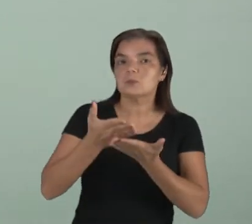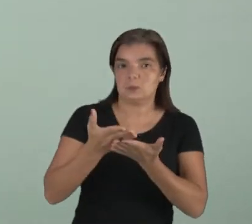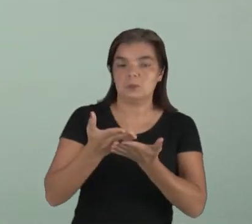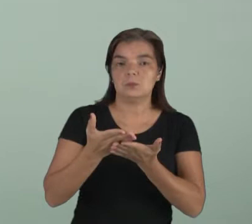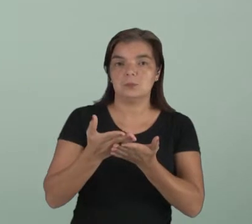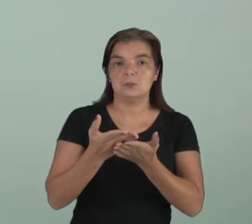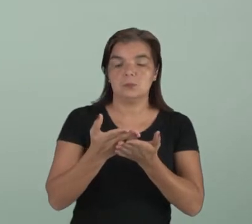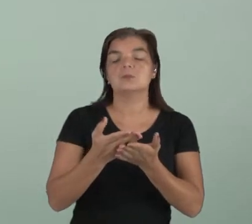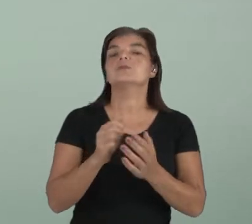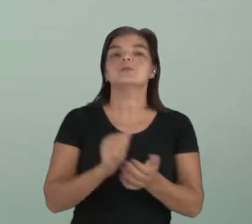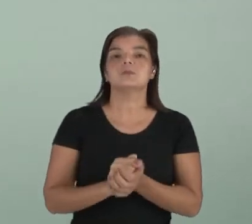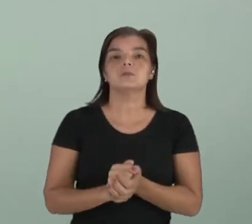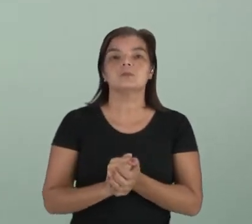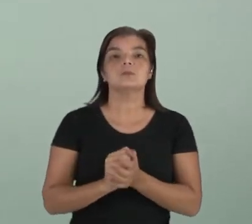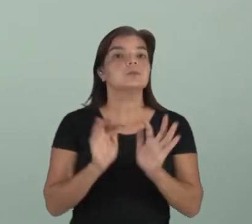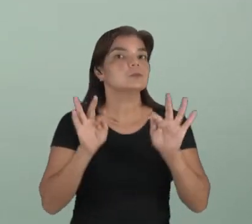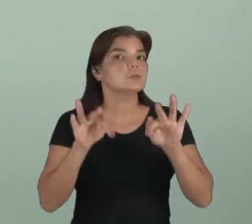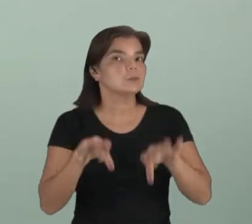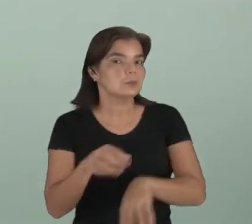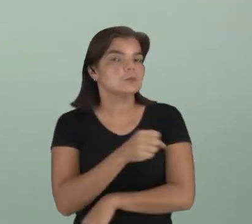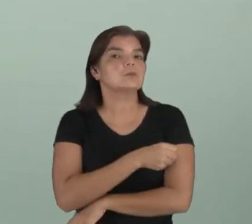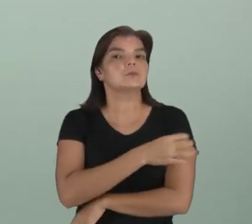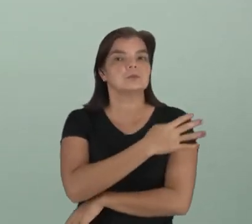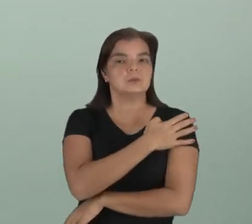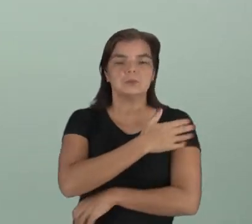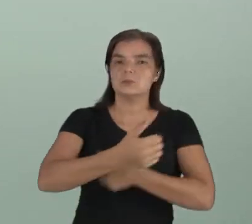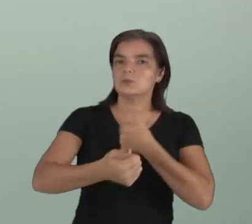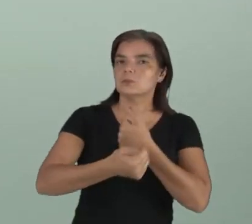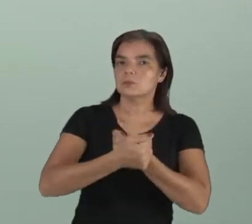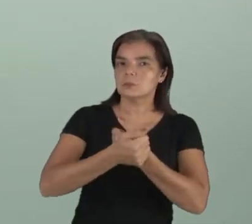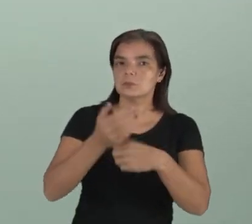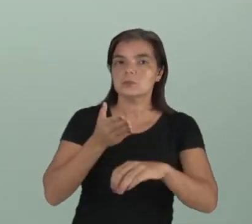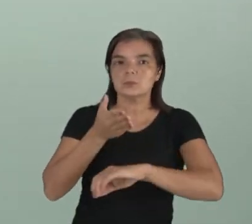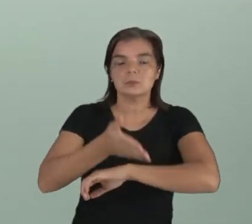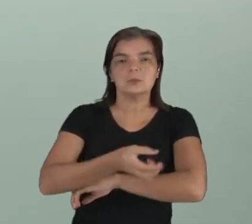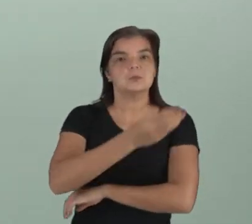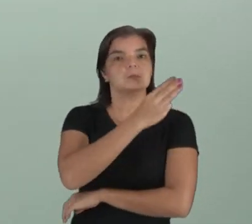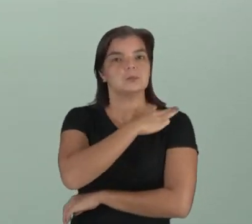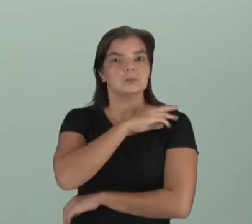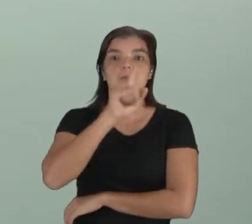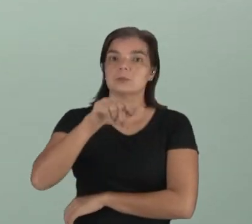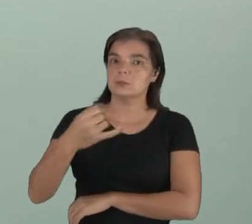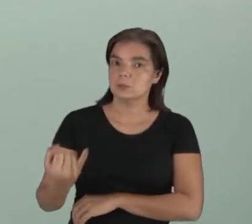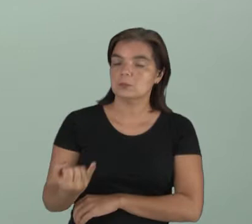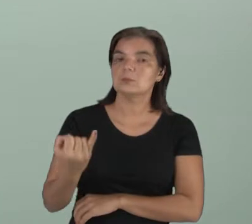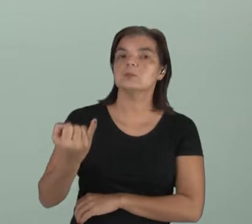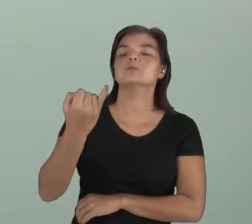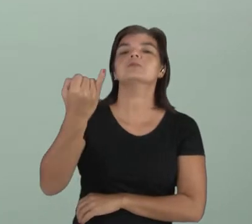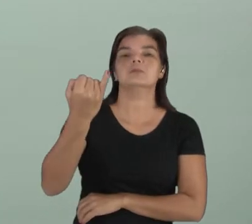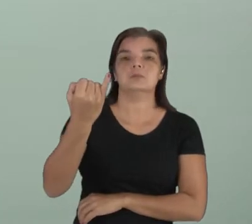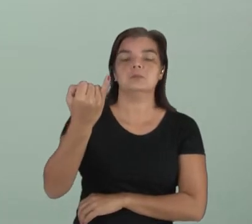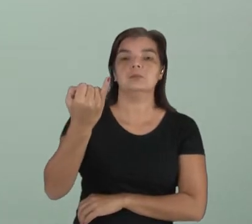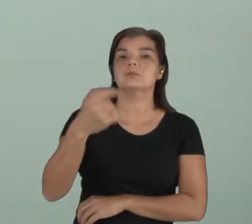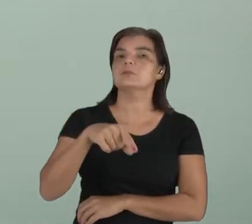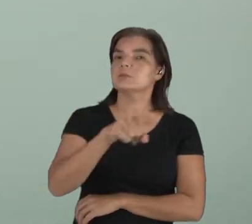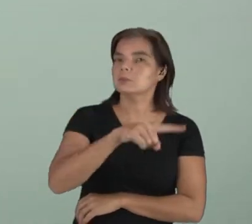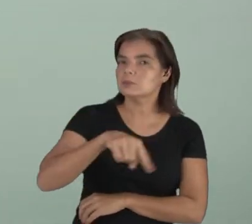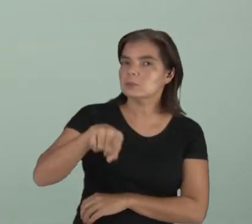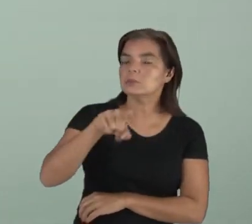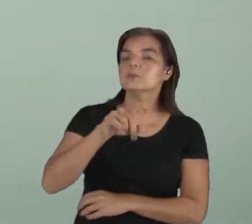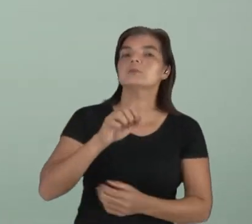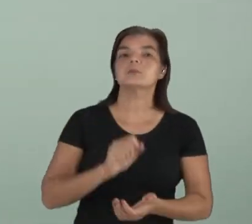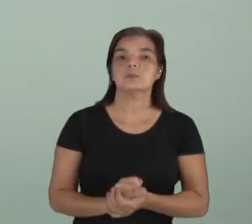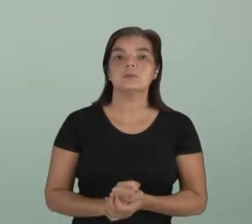na última série do ensino fundamental, próximo de ir ao ensino médio, é importante, principalmente para